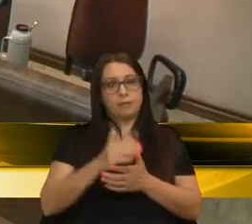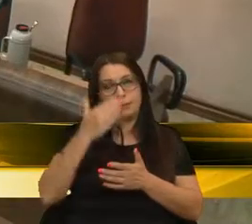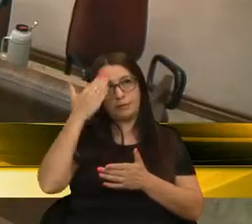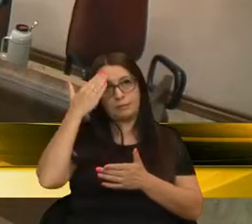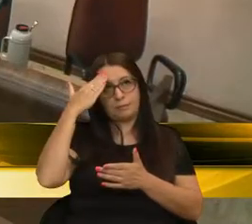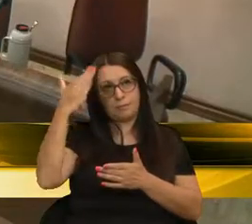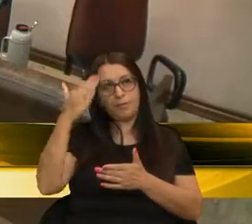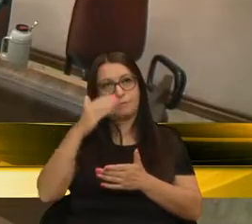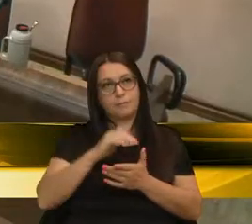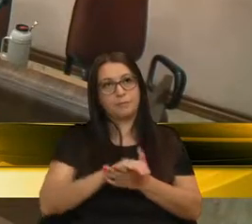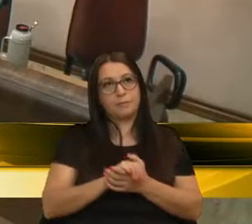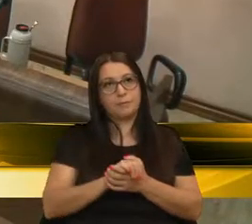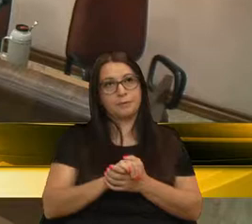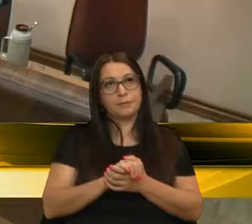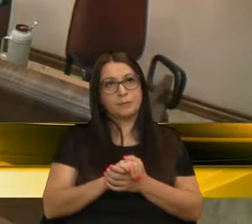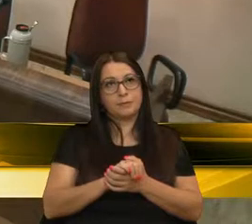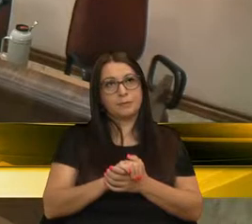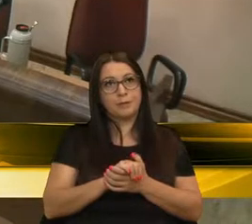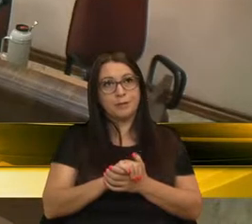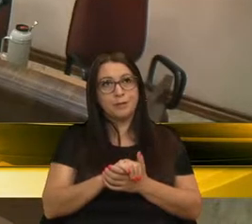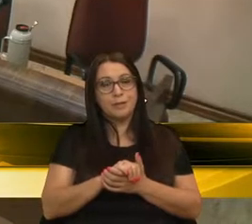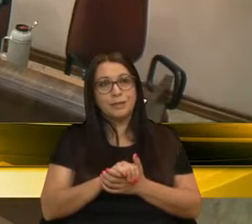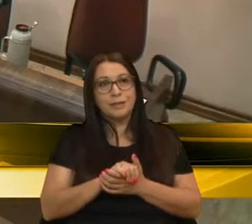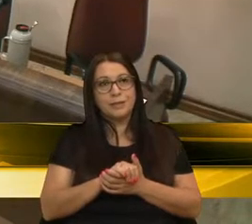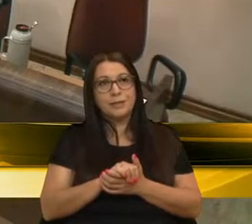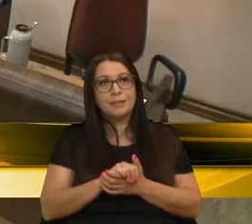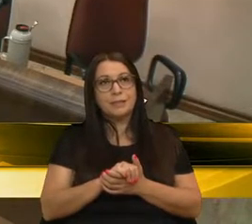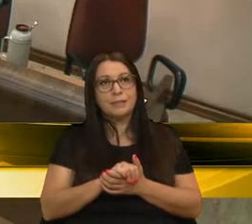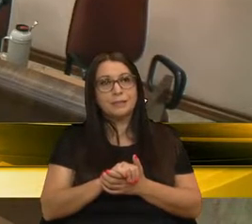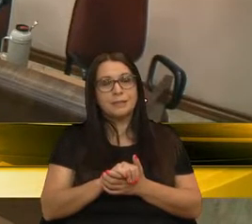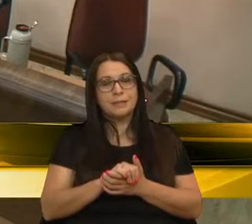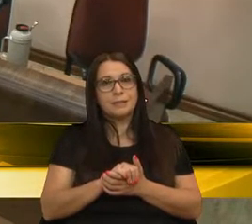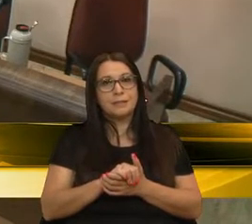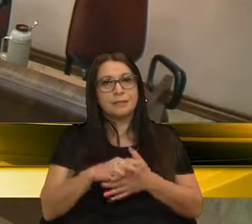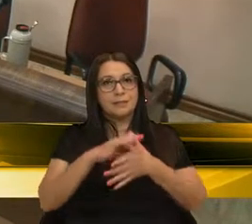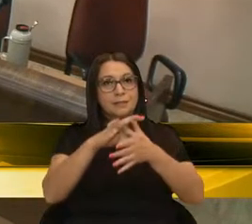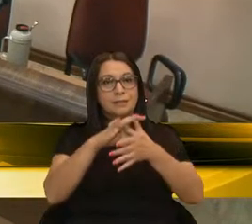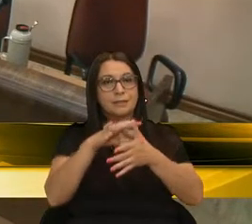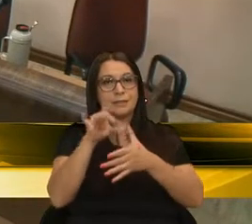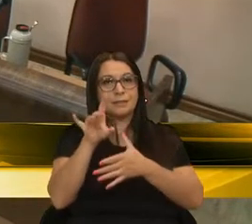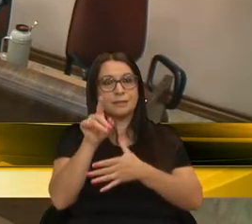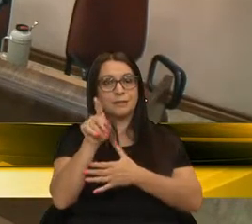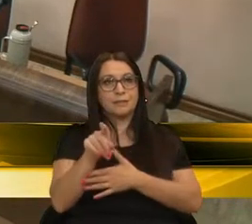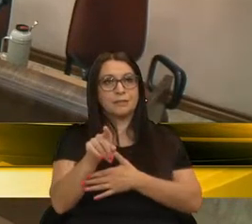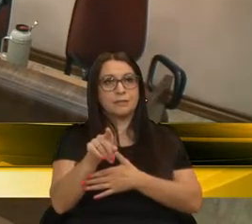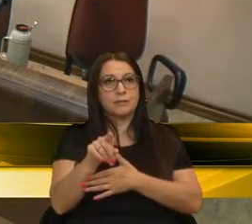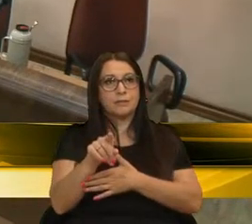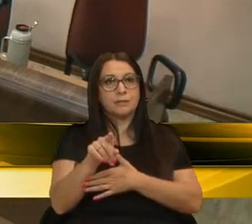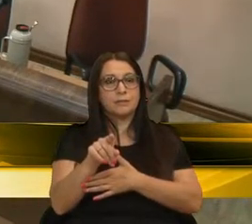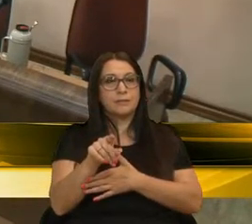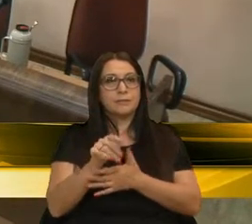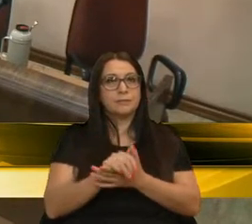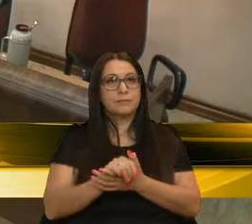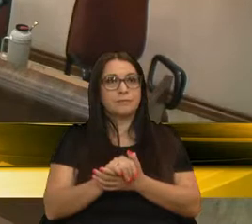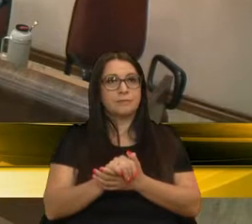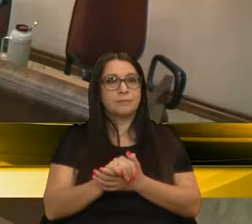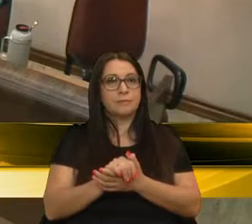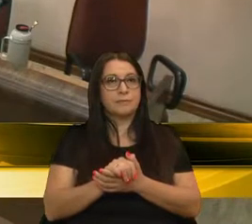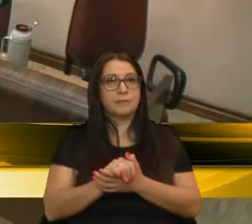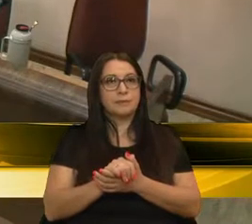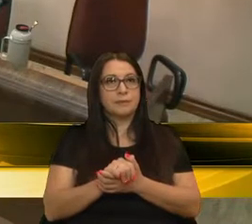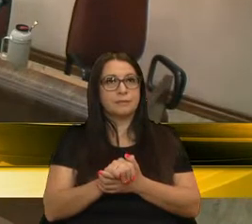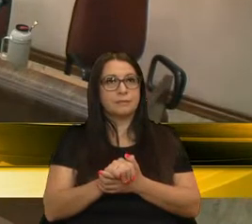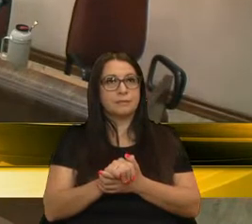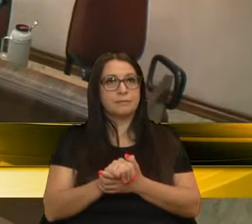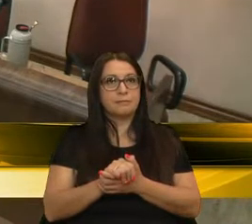Obrigada. Seu à parte, vereador. Por gentileza, uma declaração de líder. Na sequência, a parte, vereadora Tati.